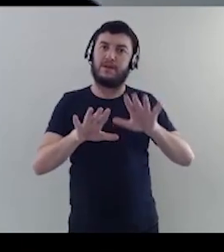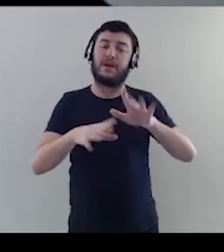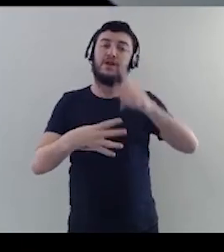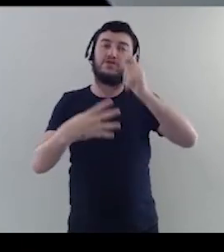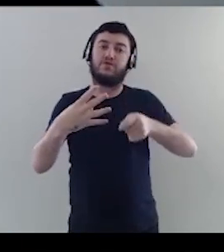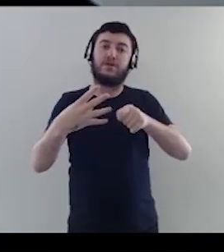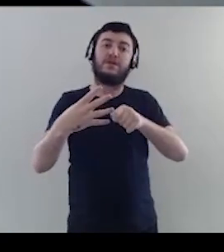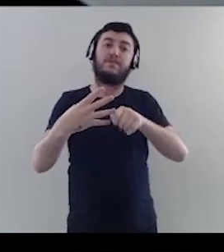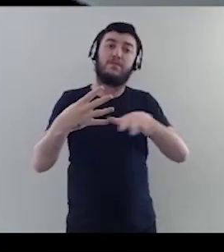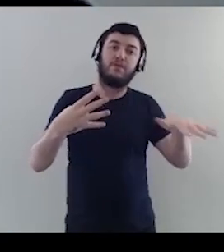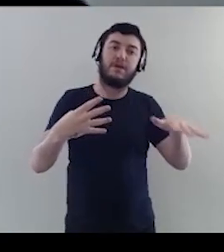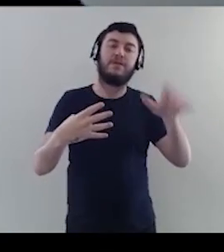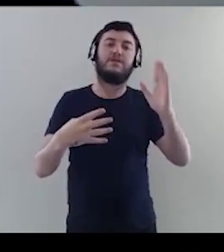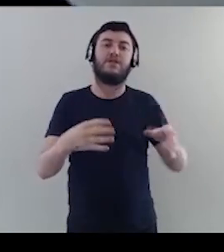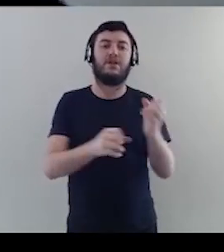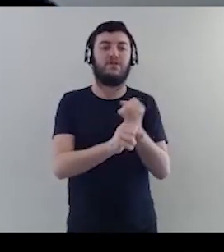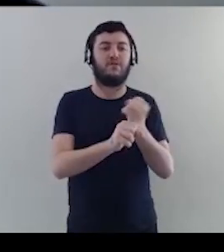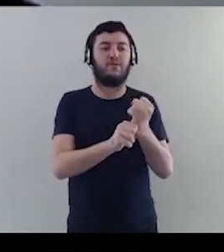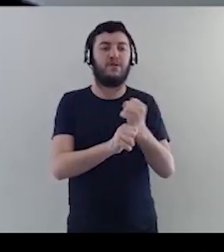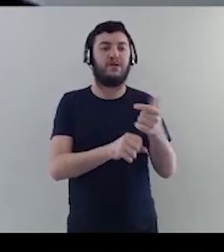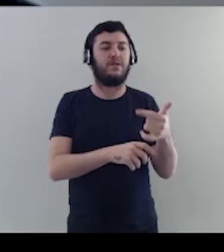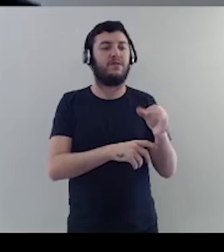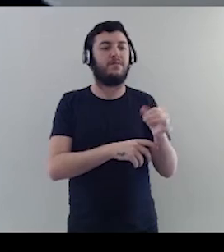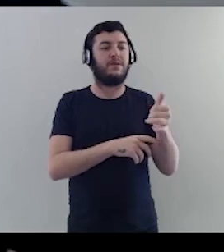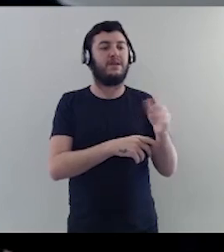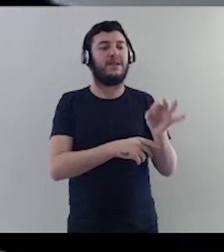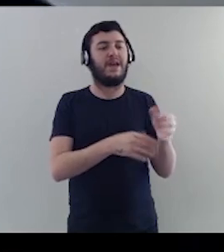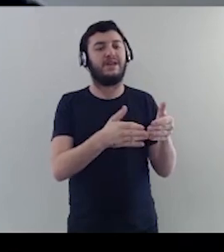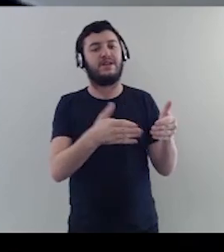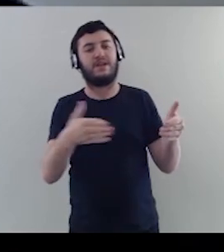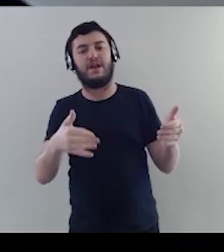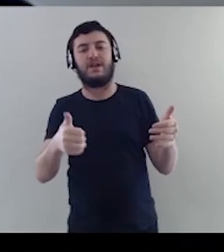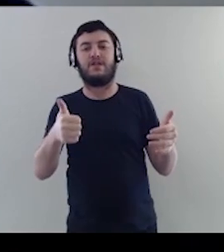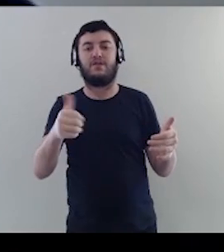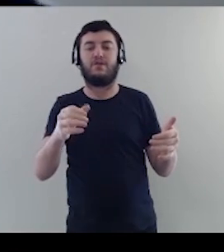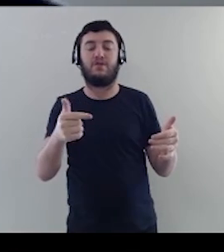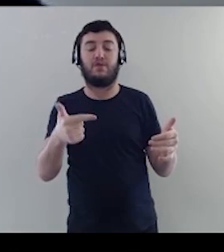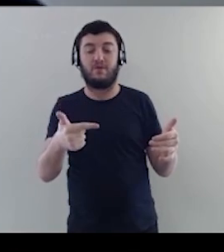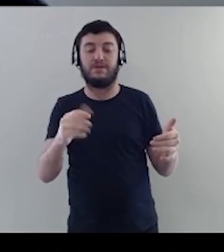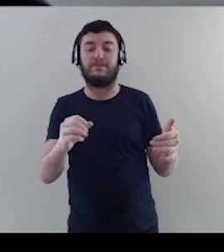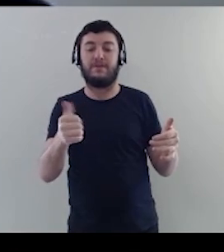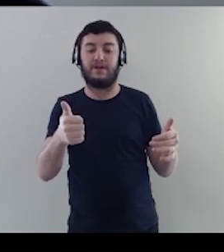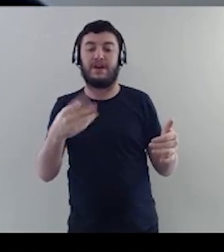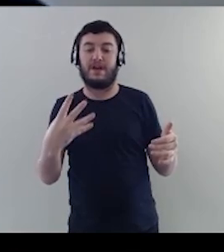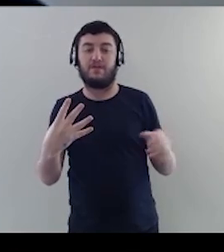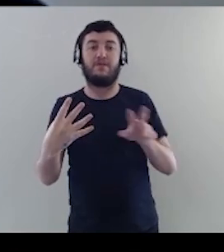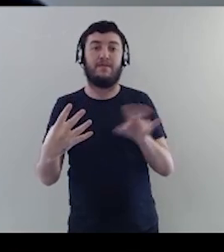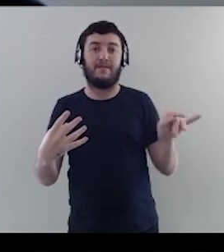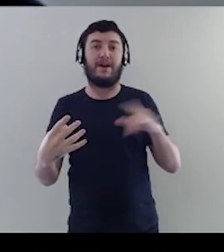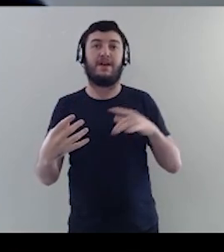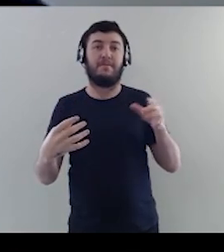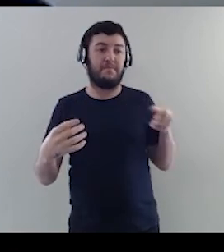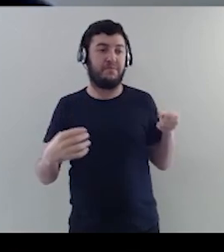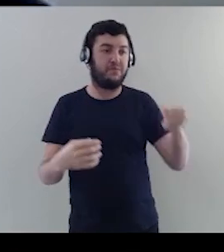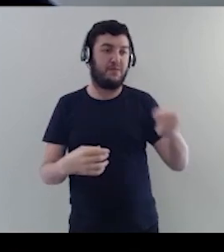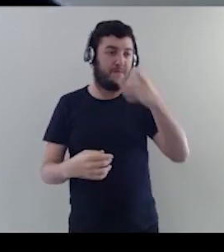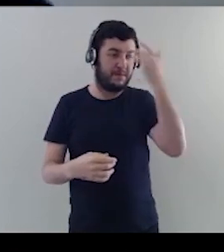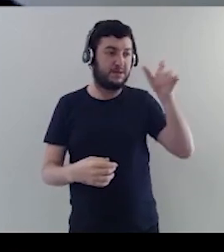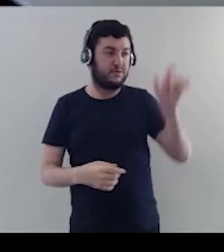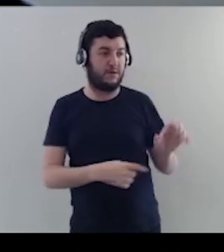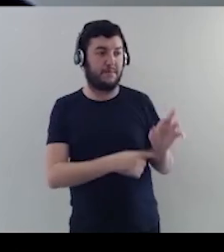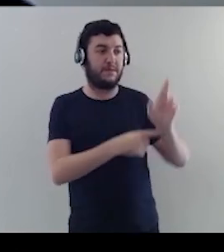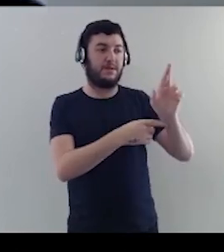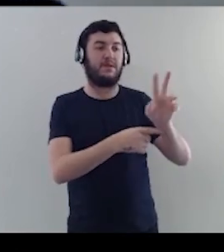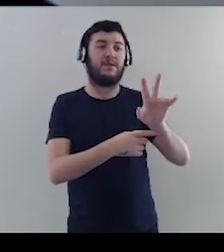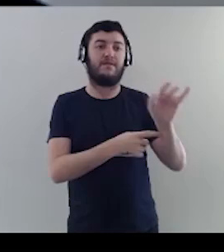e as suas cláusulas, vai torná-las um precedente para resolver problemas que também, quanto às medidas de austeridade, na